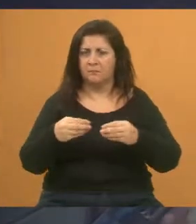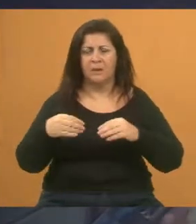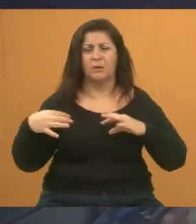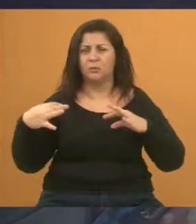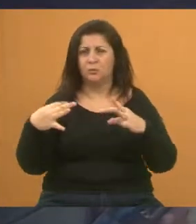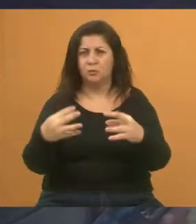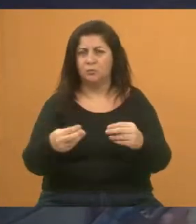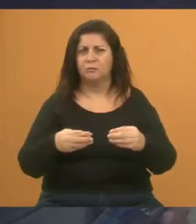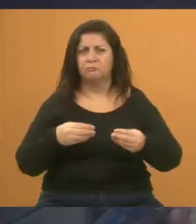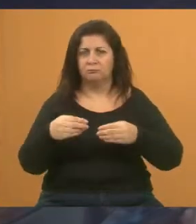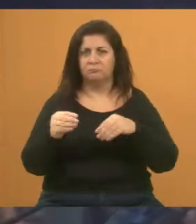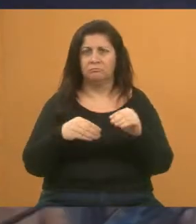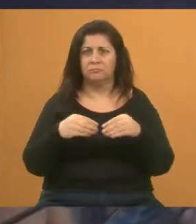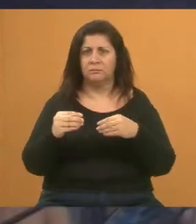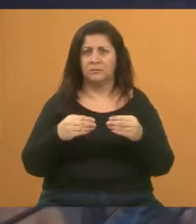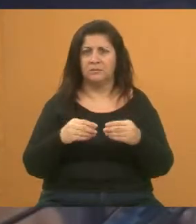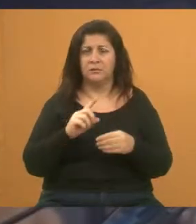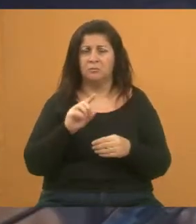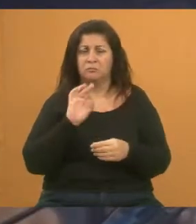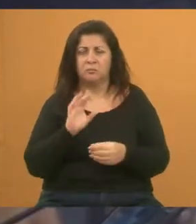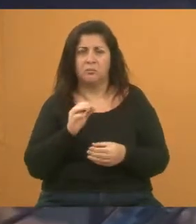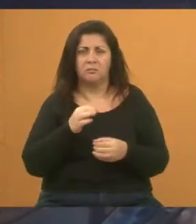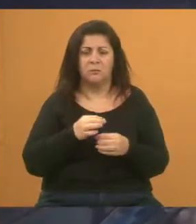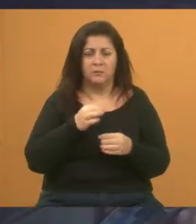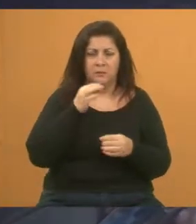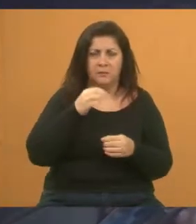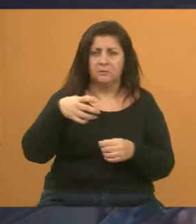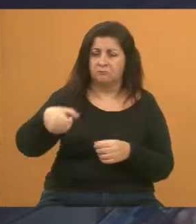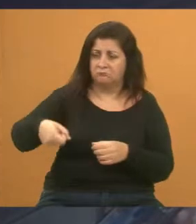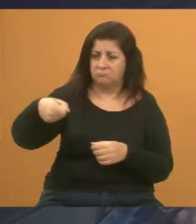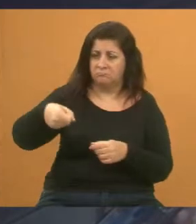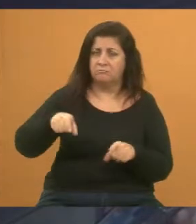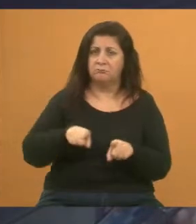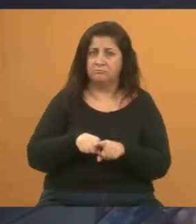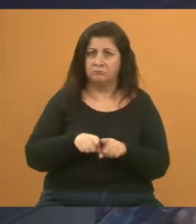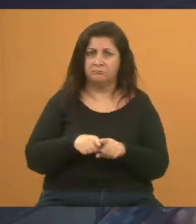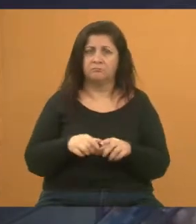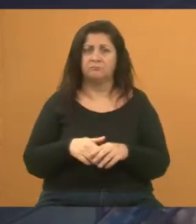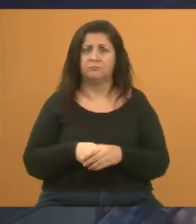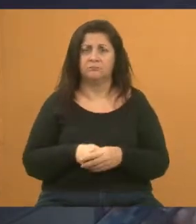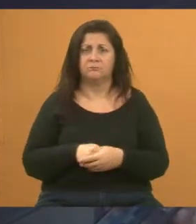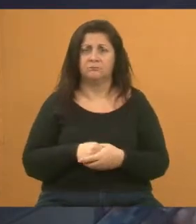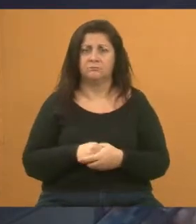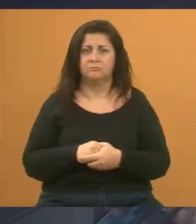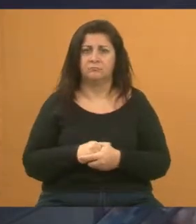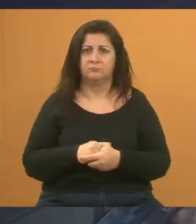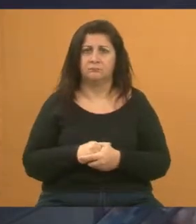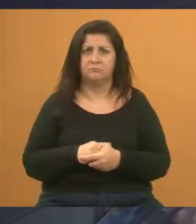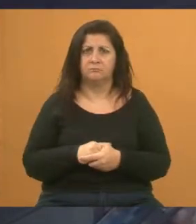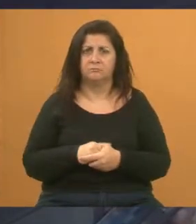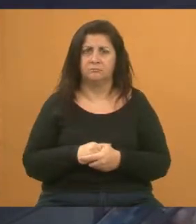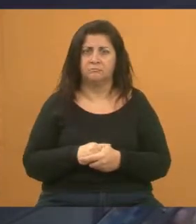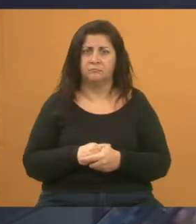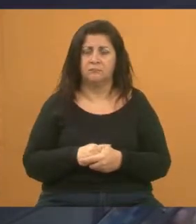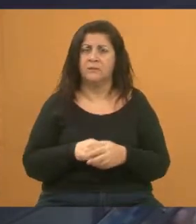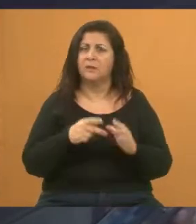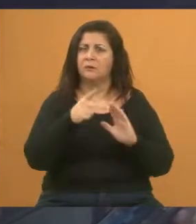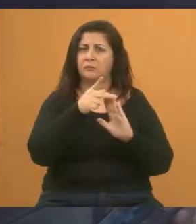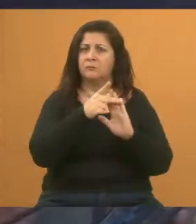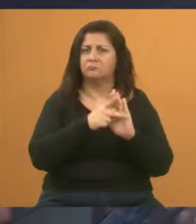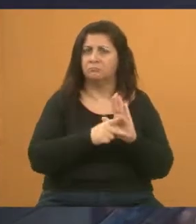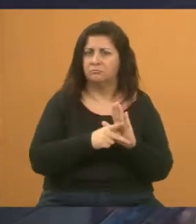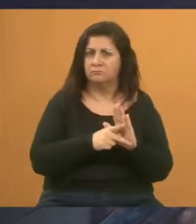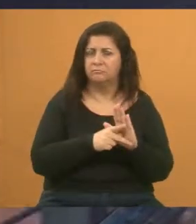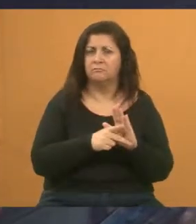geral, tá? Não só o canudinho, a sacolinha, como o Lucimar falou, que esses projetos